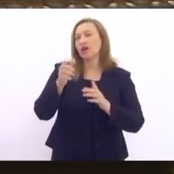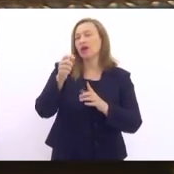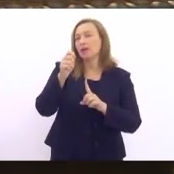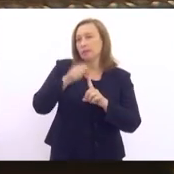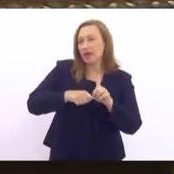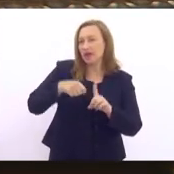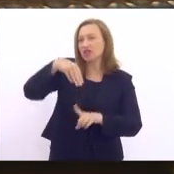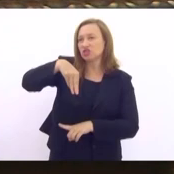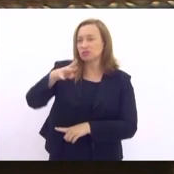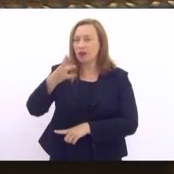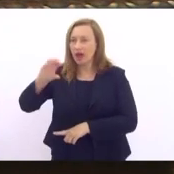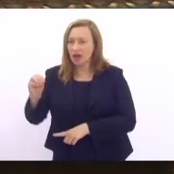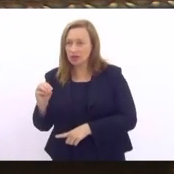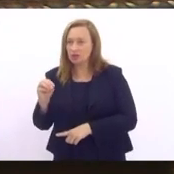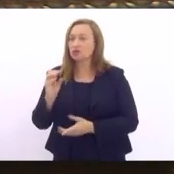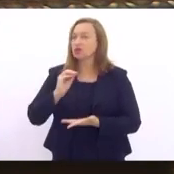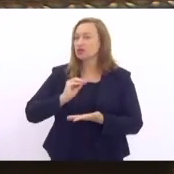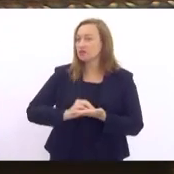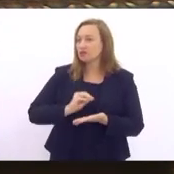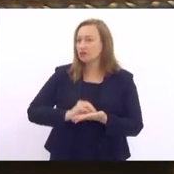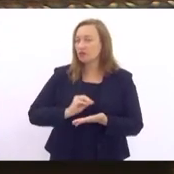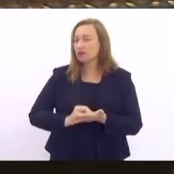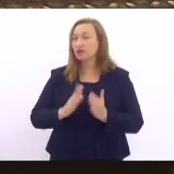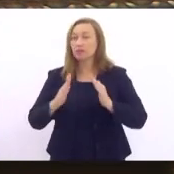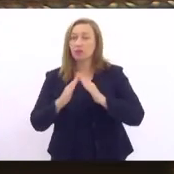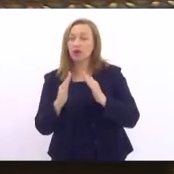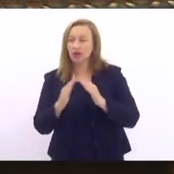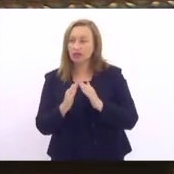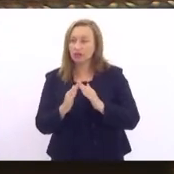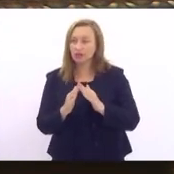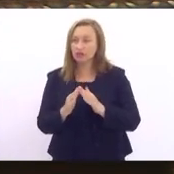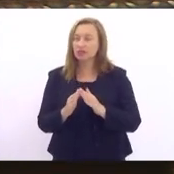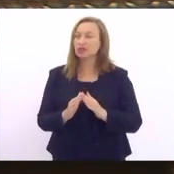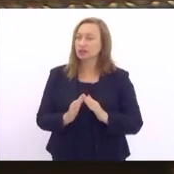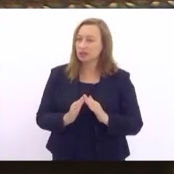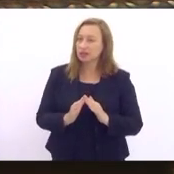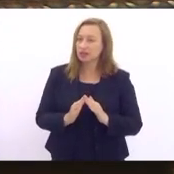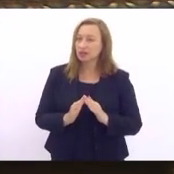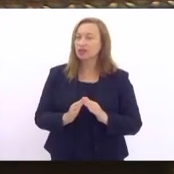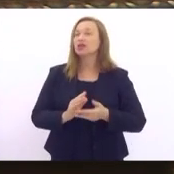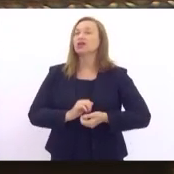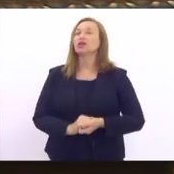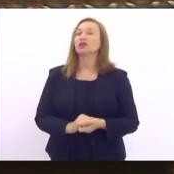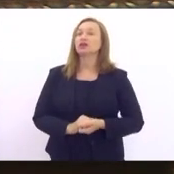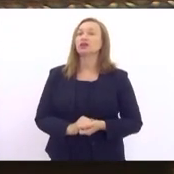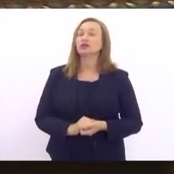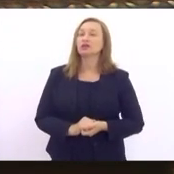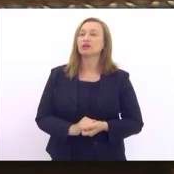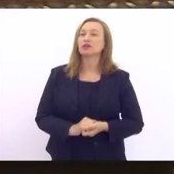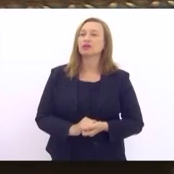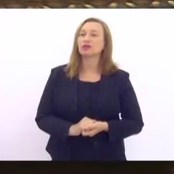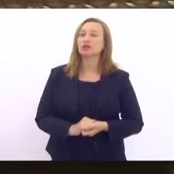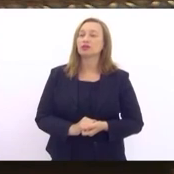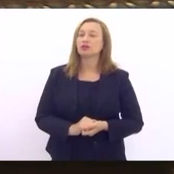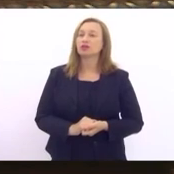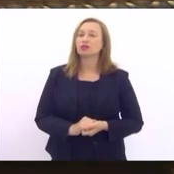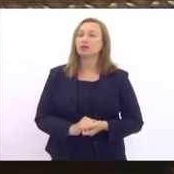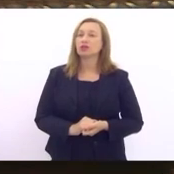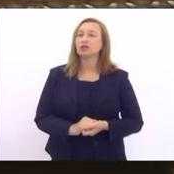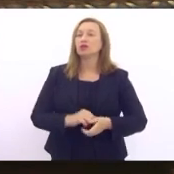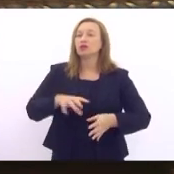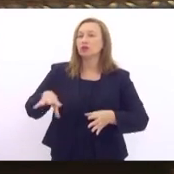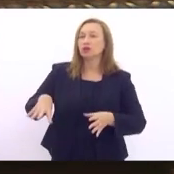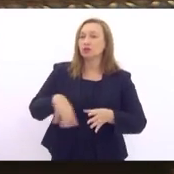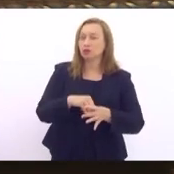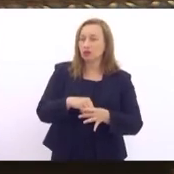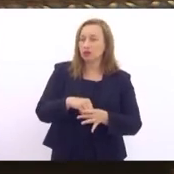dessas habitações em falta estão localizadas aqui na região metropolitana do Estado do Rio de Janeiro.